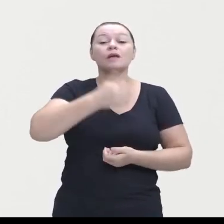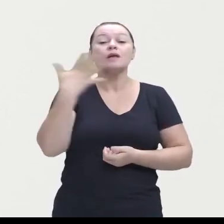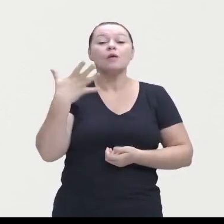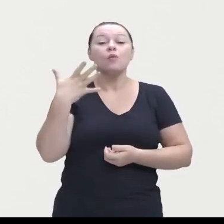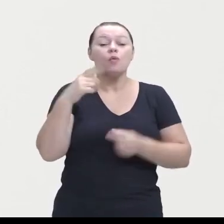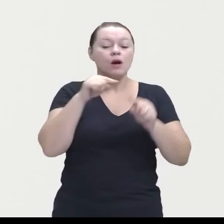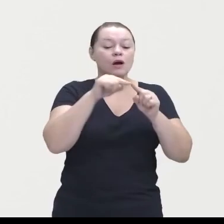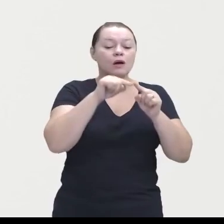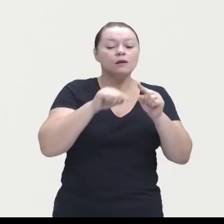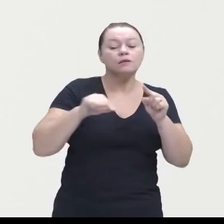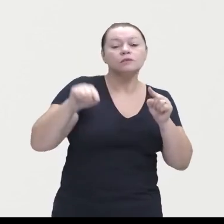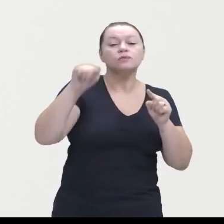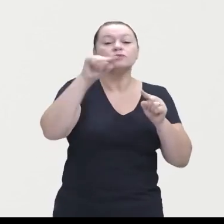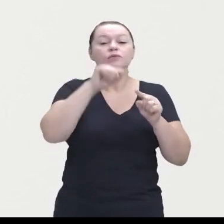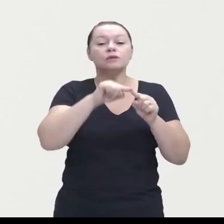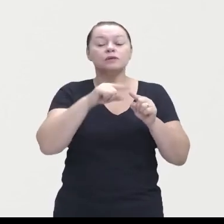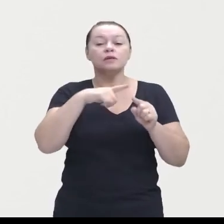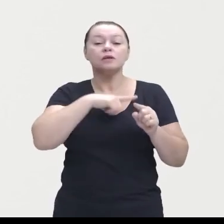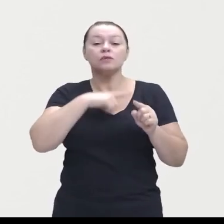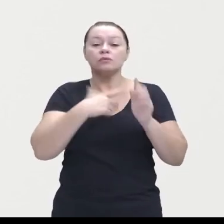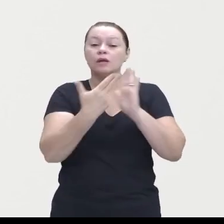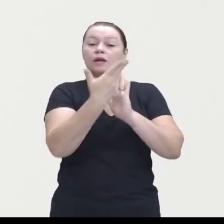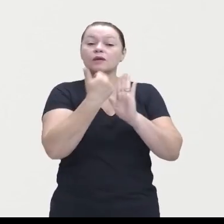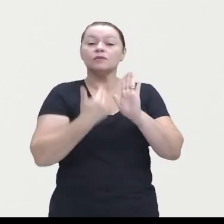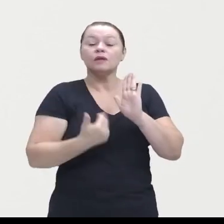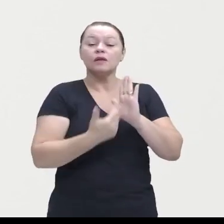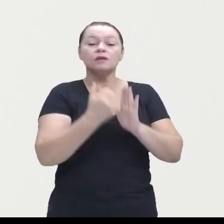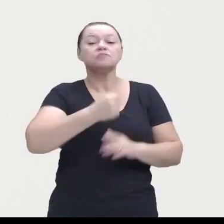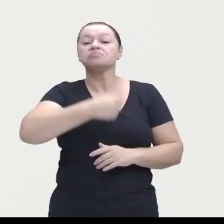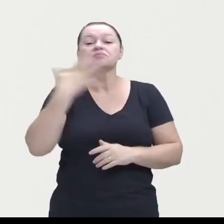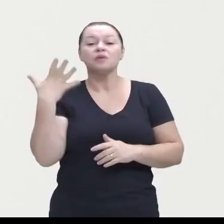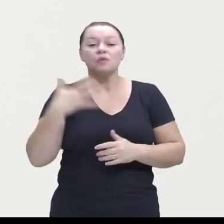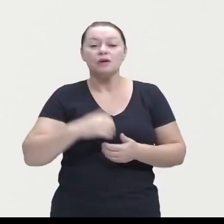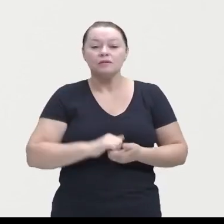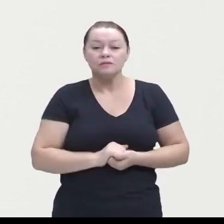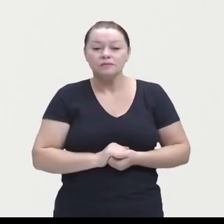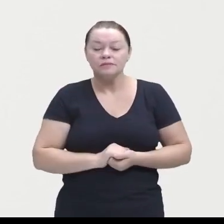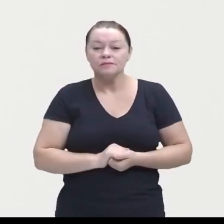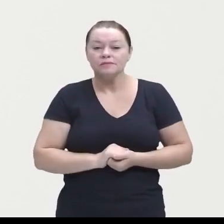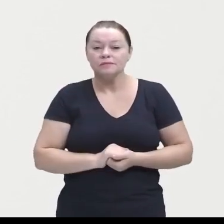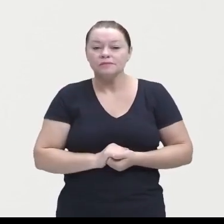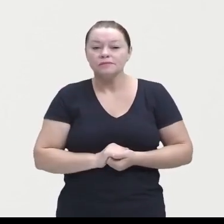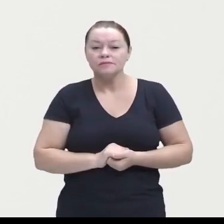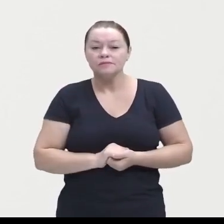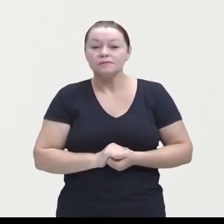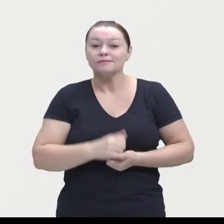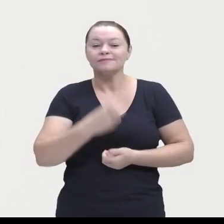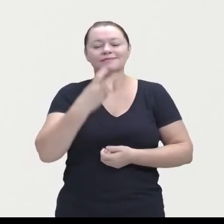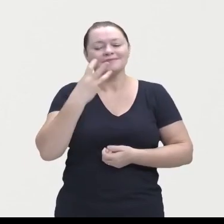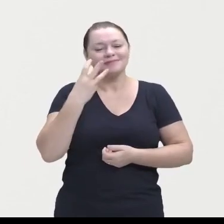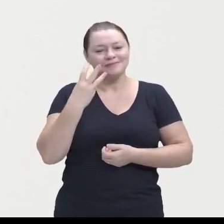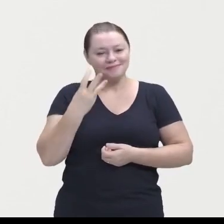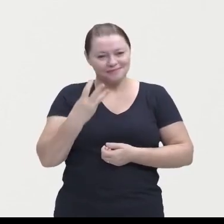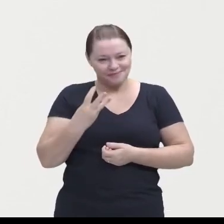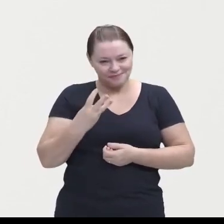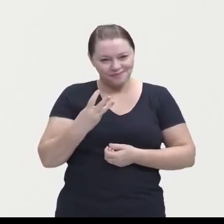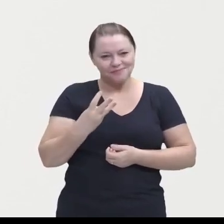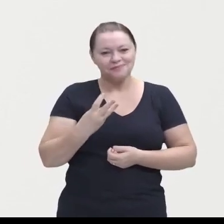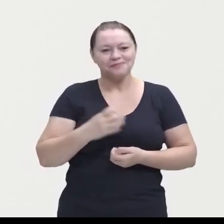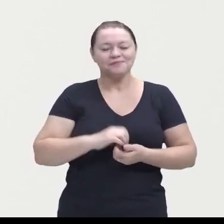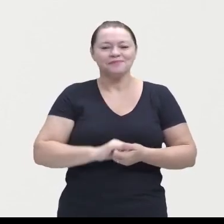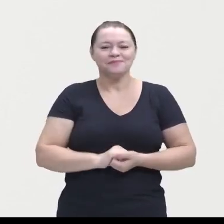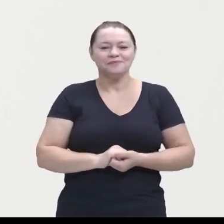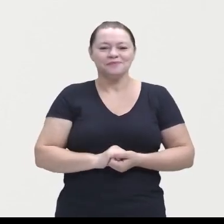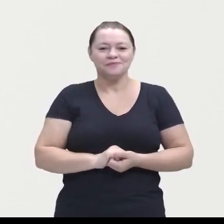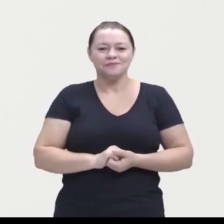círculos há na figura? 1, 2, 3.